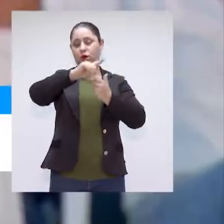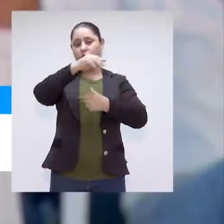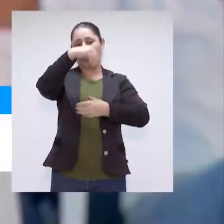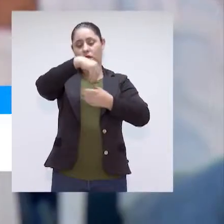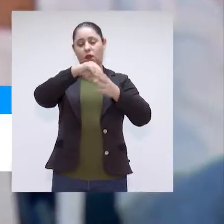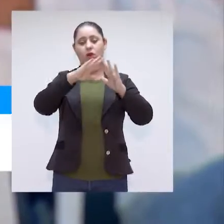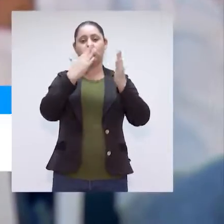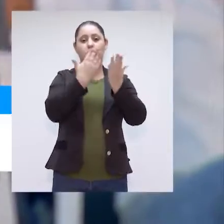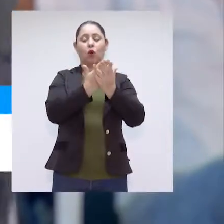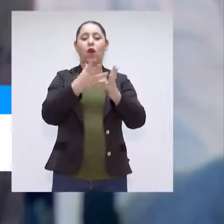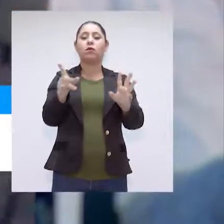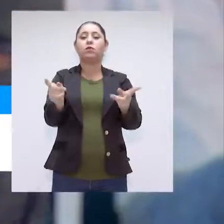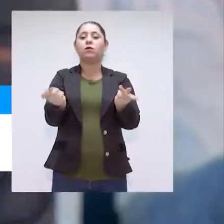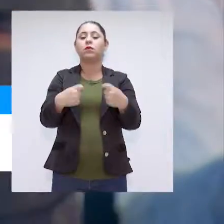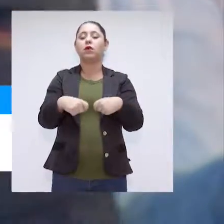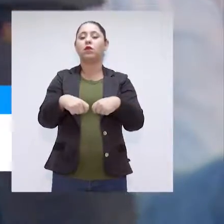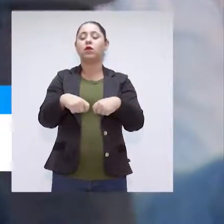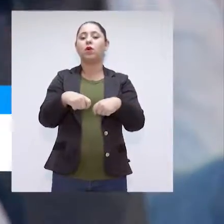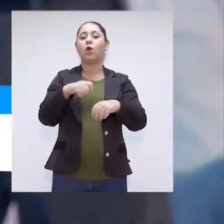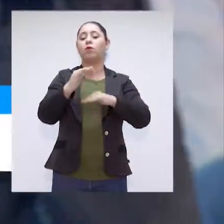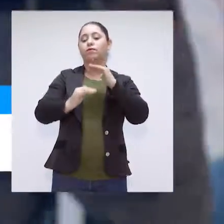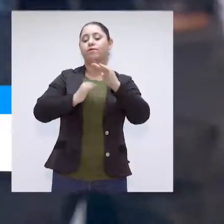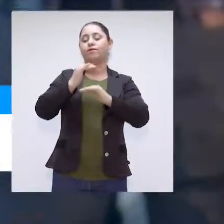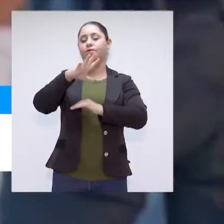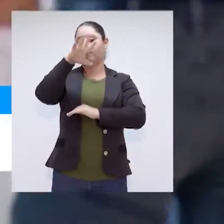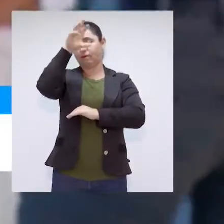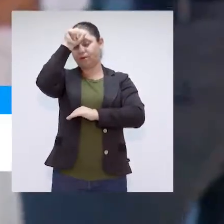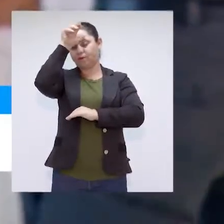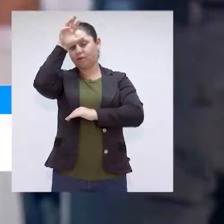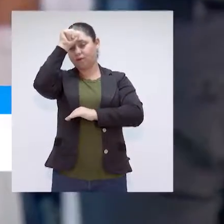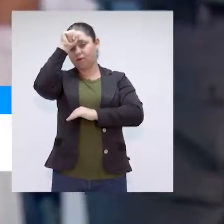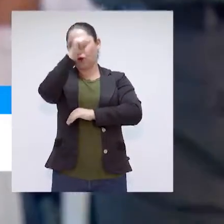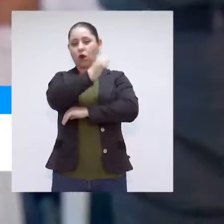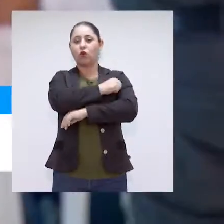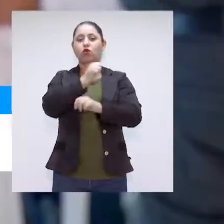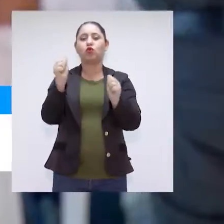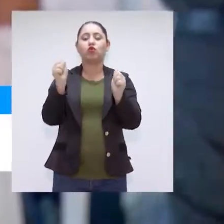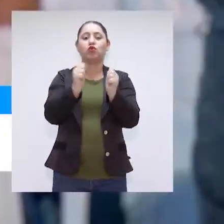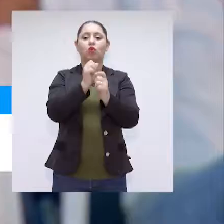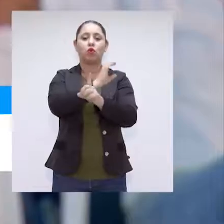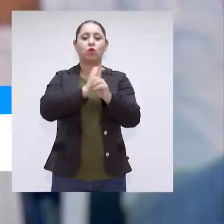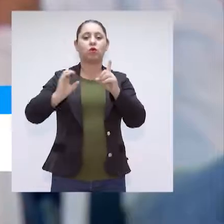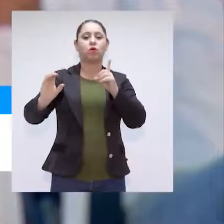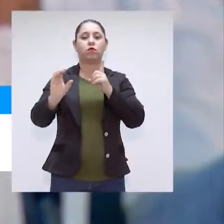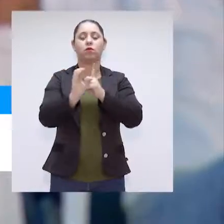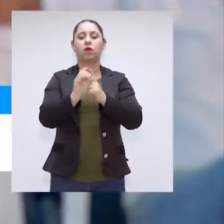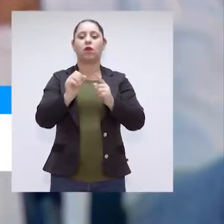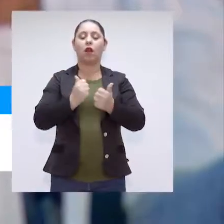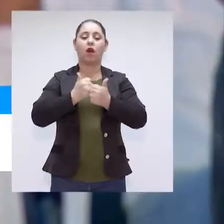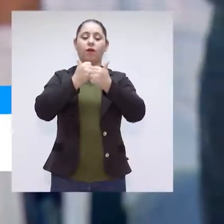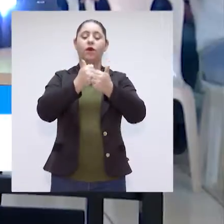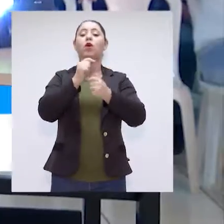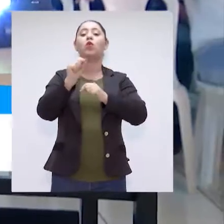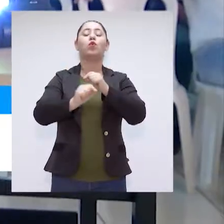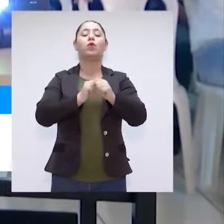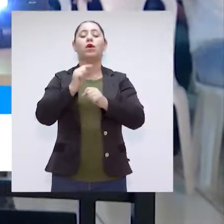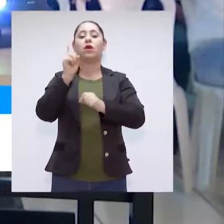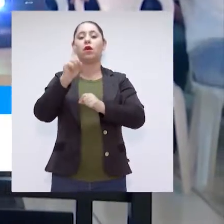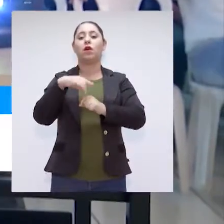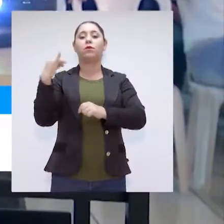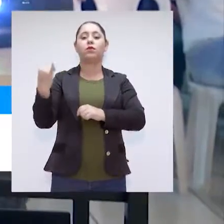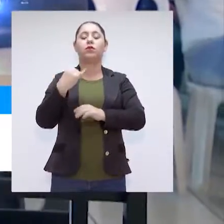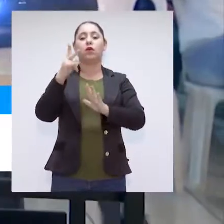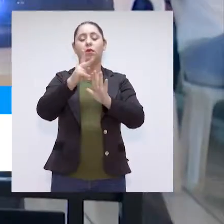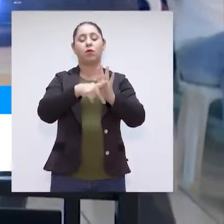multidisciplinar estará nas escolas para o aprimoramento do processo de aprendizagem dos alunos em conjunto com a comunidade e levando